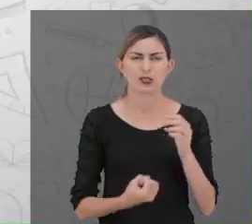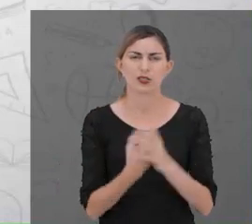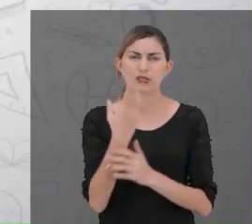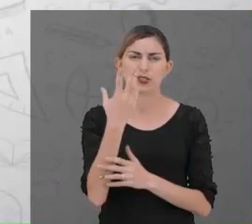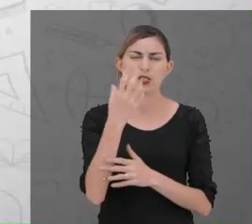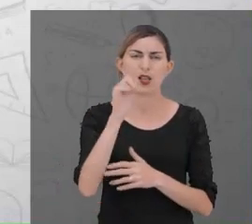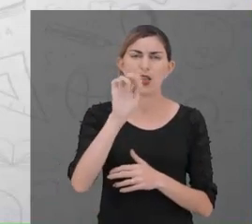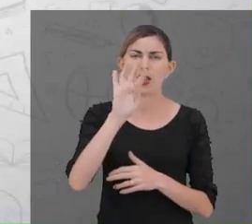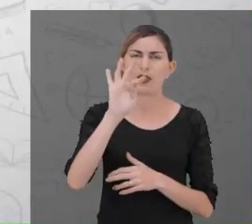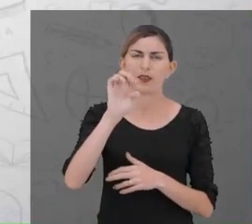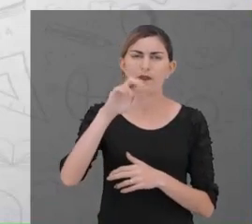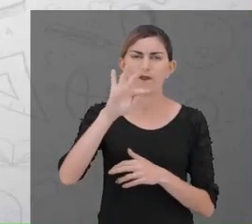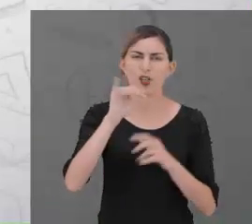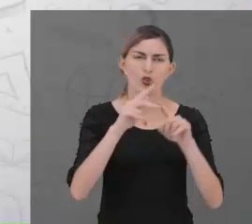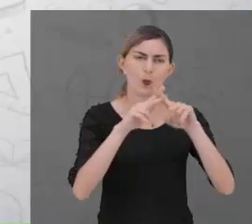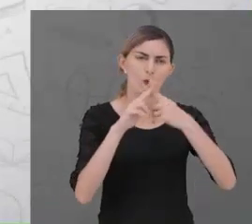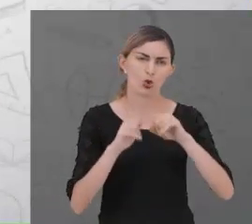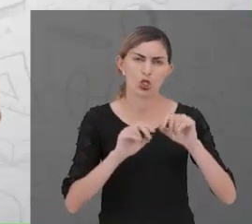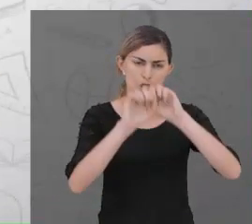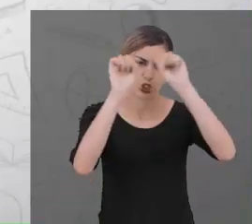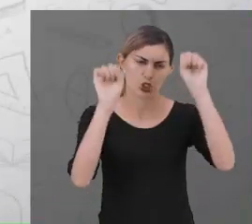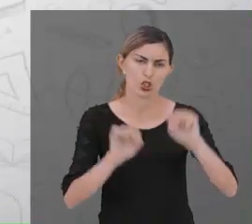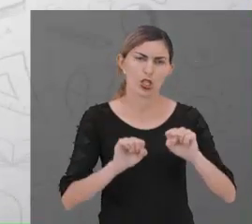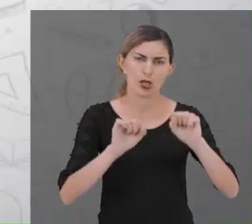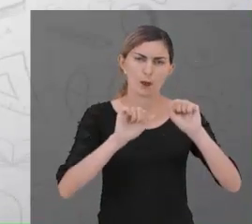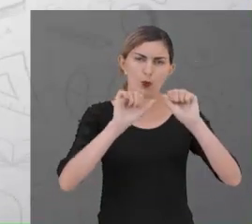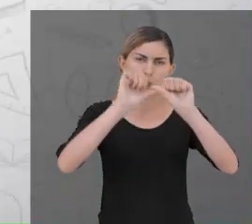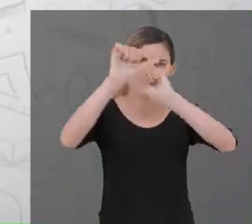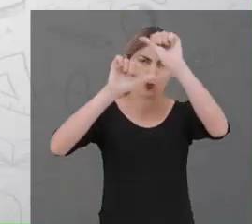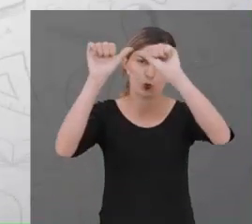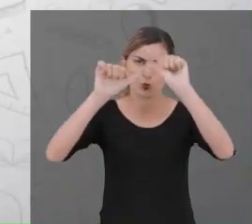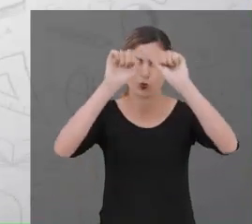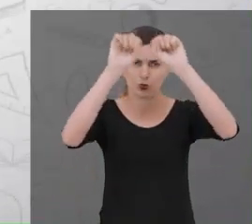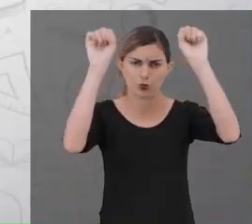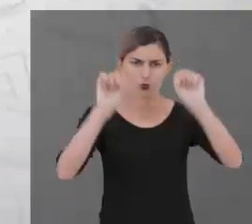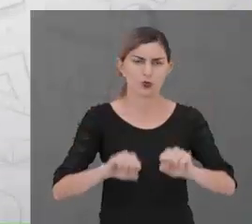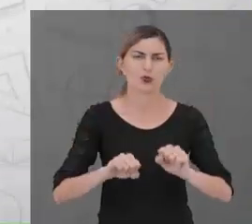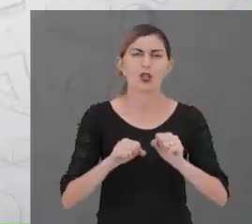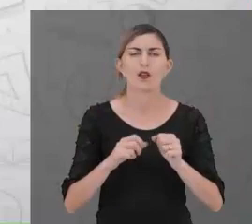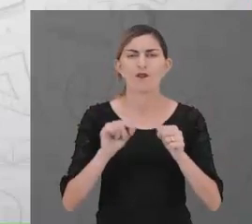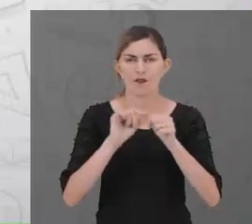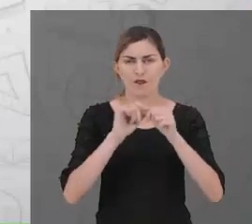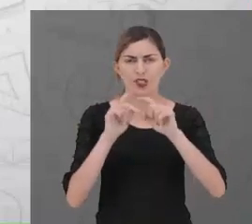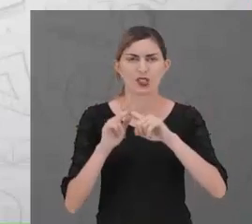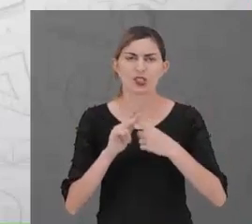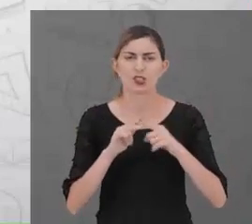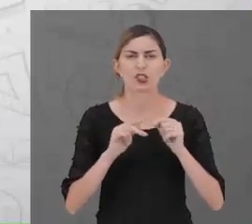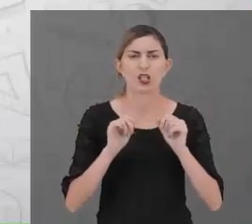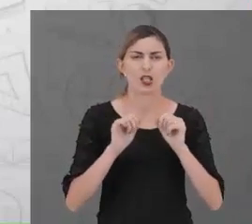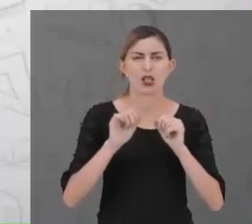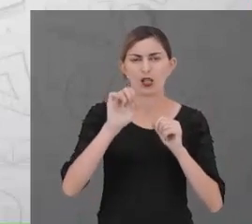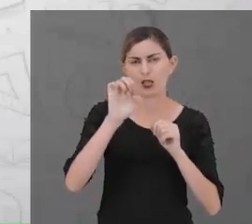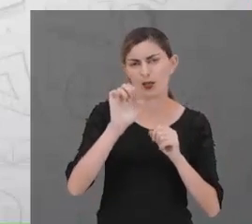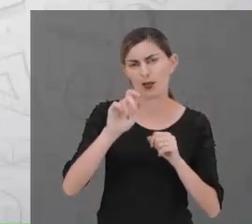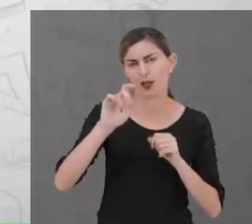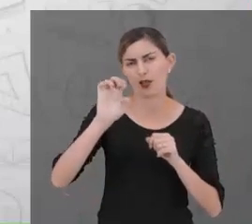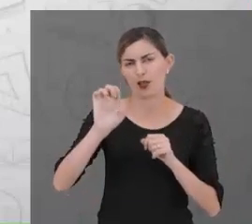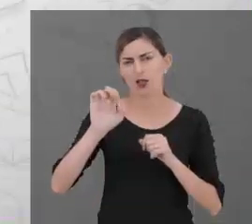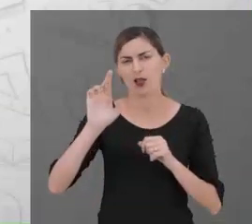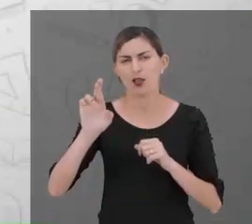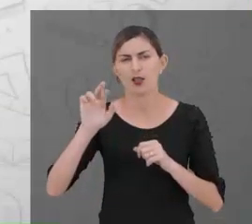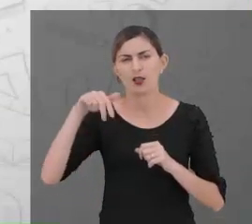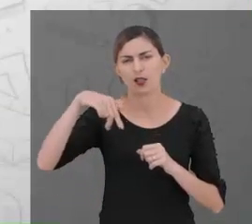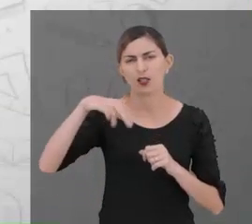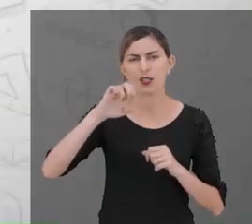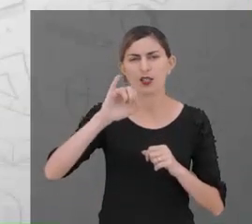criação de artefatos para modelagem de sistemas. Nós utilizaremos uma ferramenta chamada